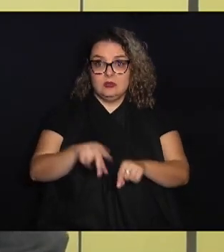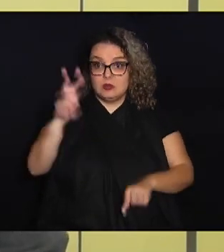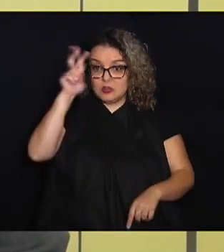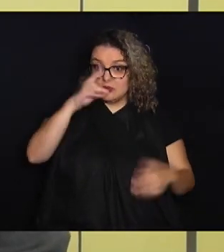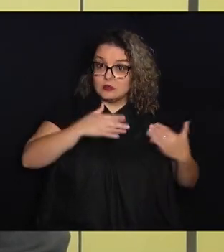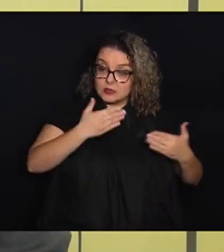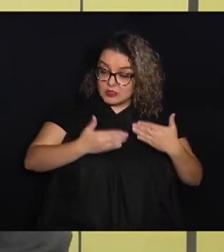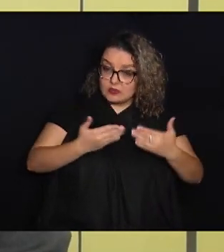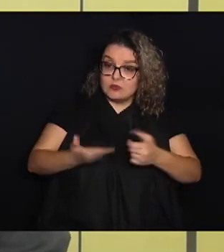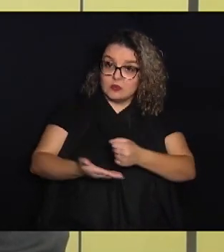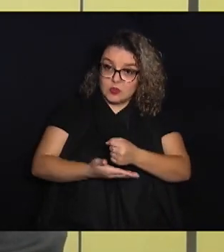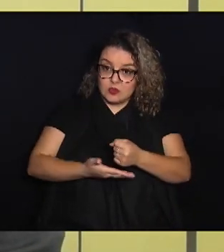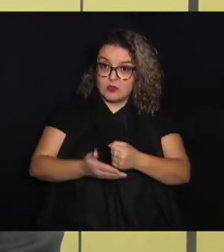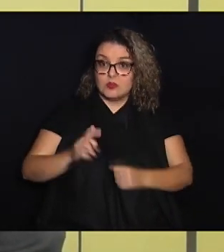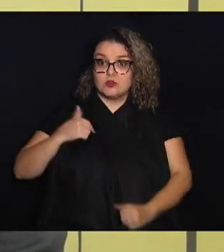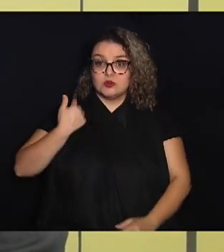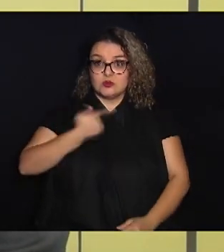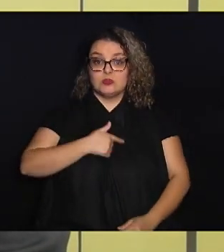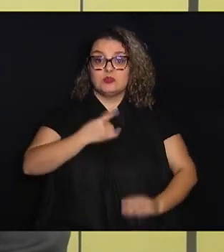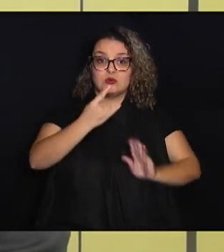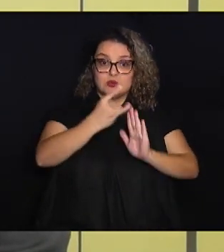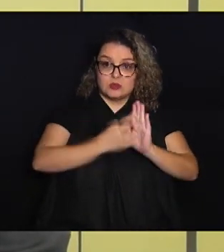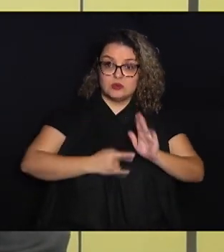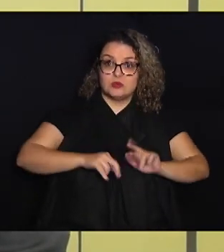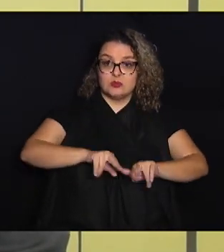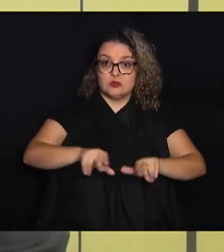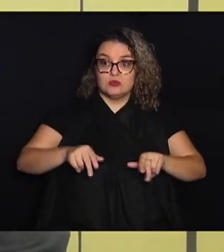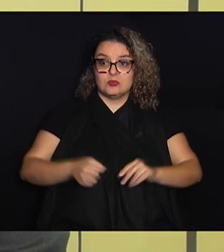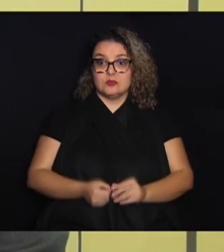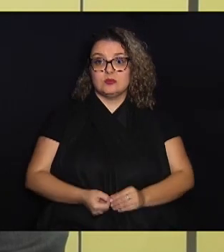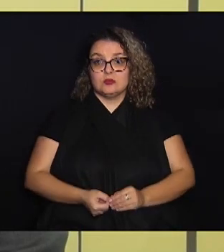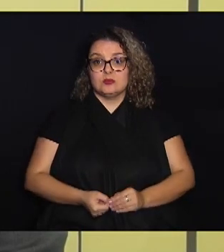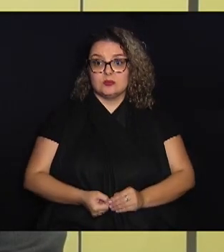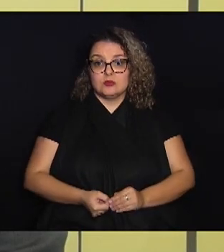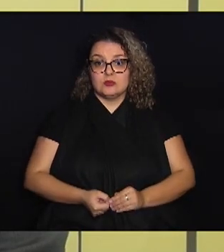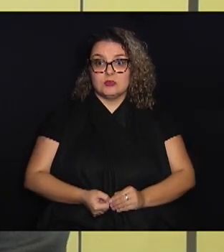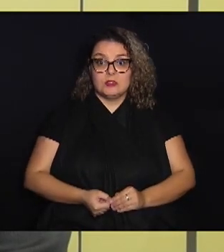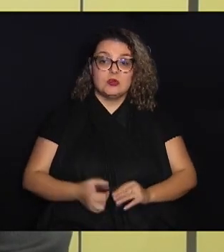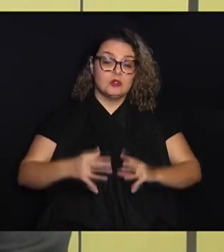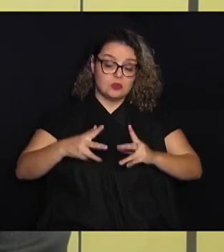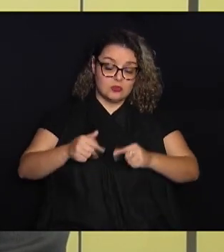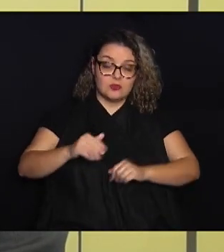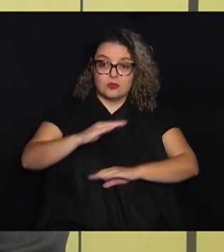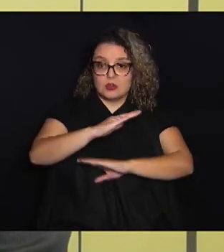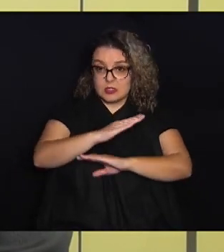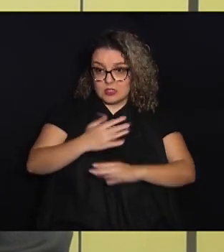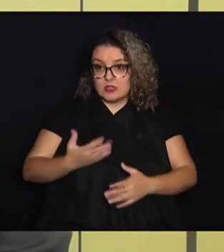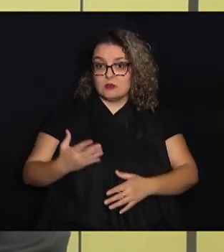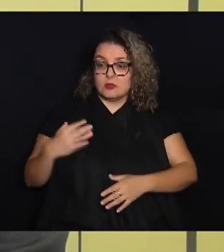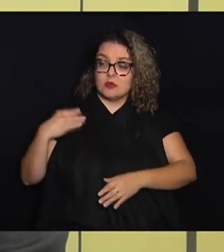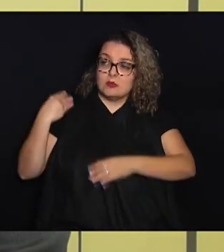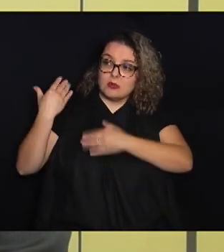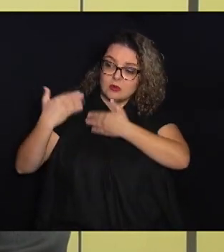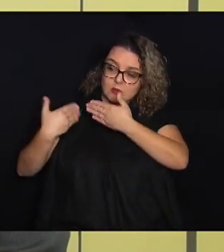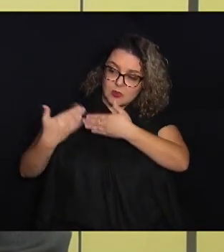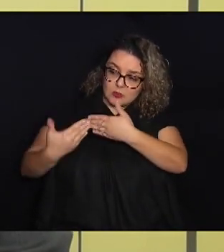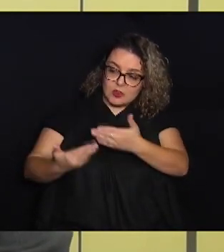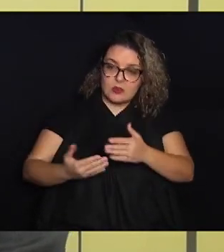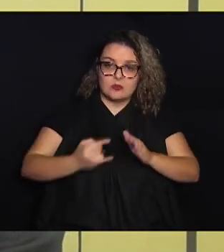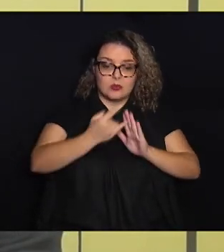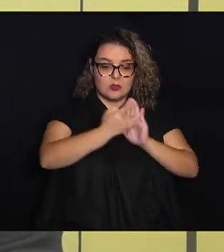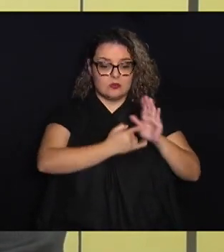história baseada nos nossos documentos e naquilo que a Câmara foi acumulando de documentação